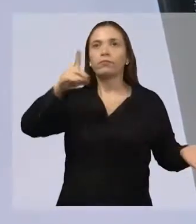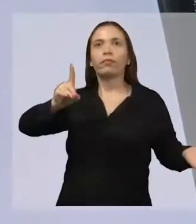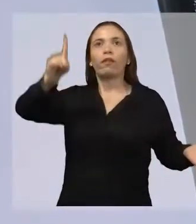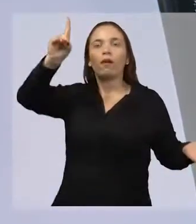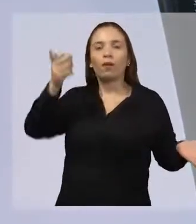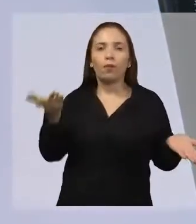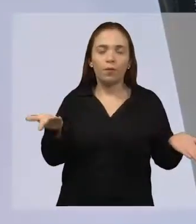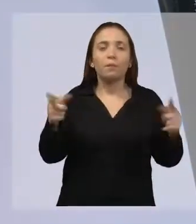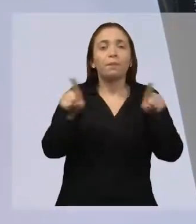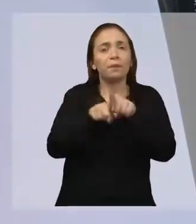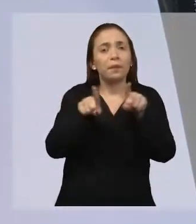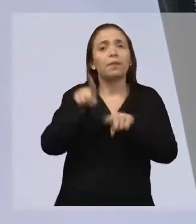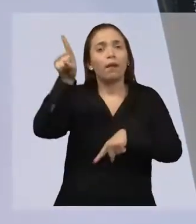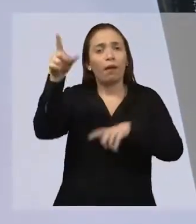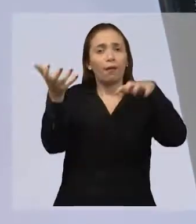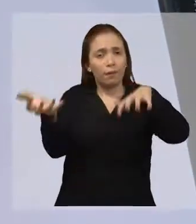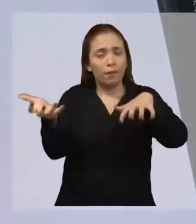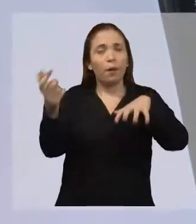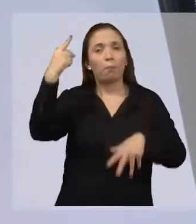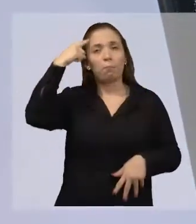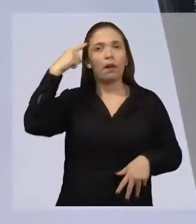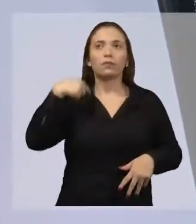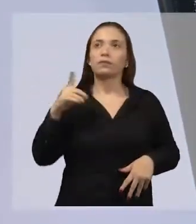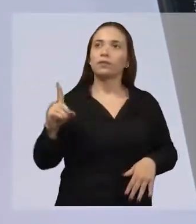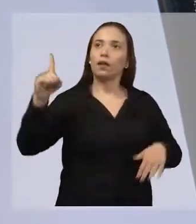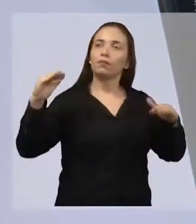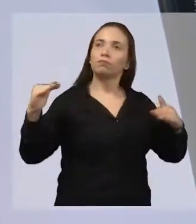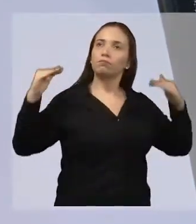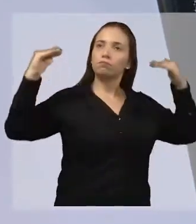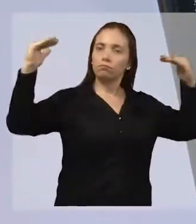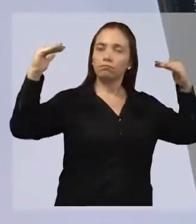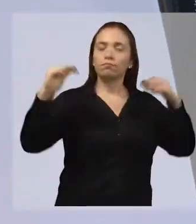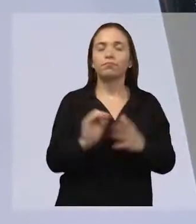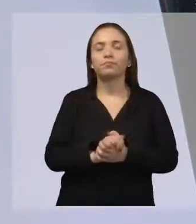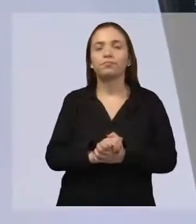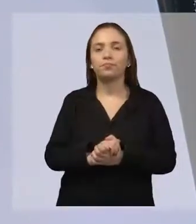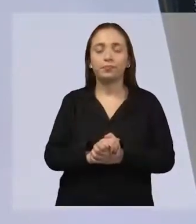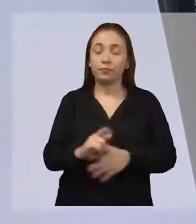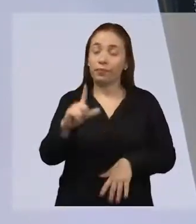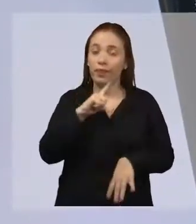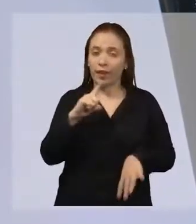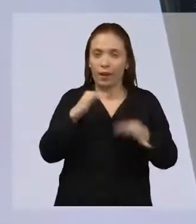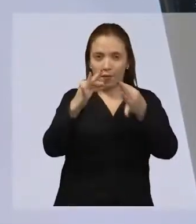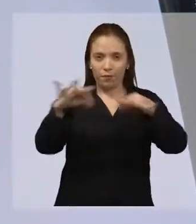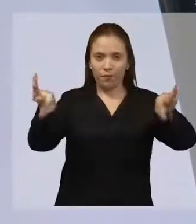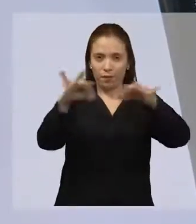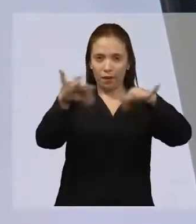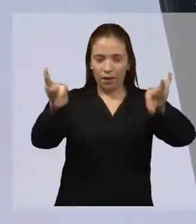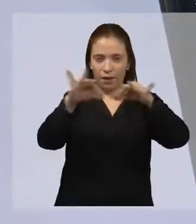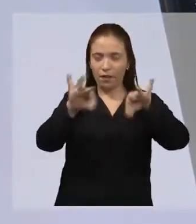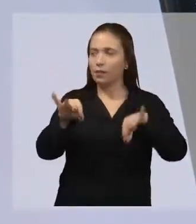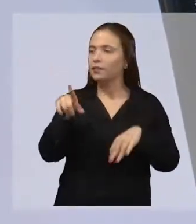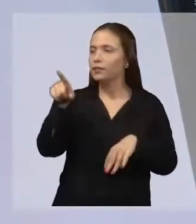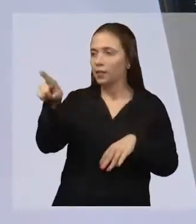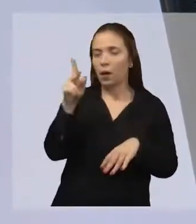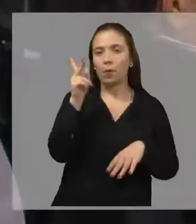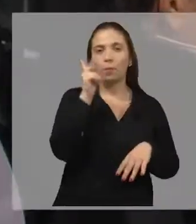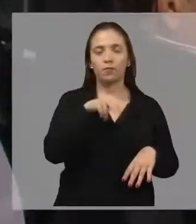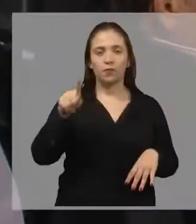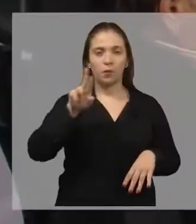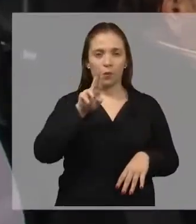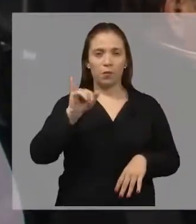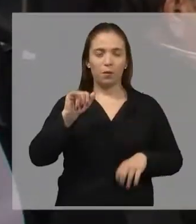nós... Esse passo que ele está dando agora, que ele diria que nunca daria, né? O que ele vinha anunciando na campanha, seria um passo que não